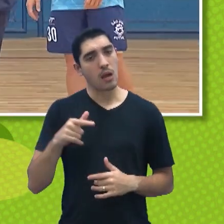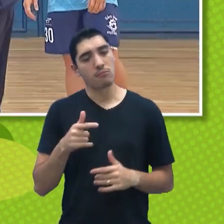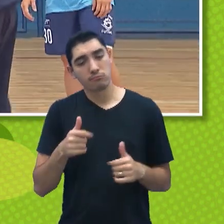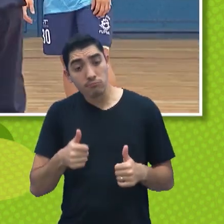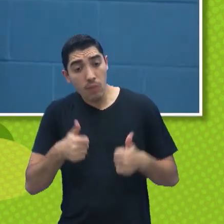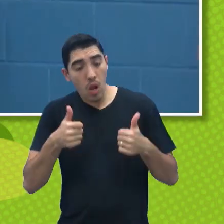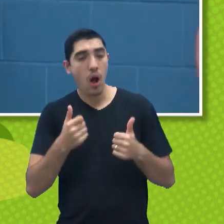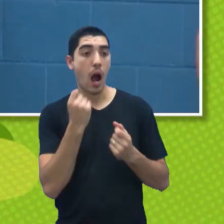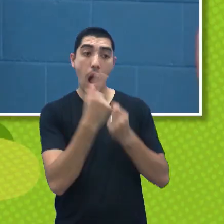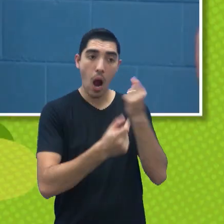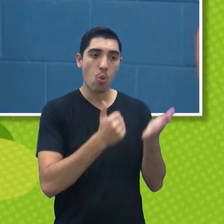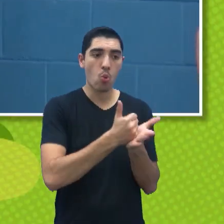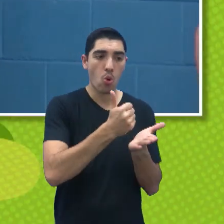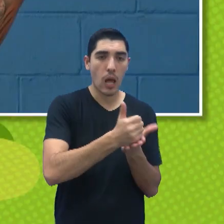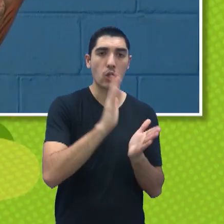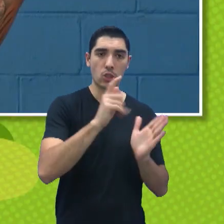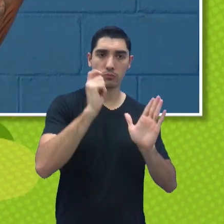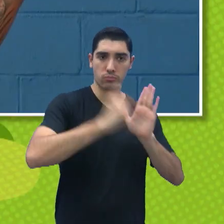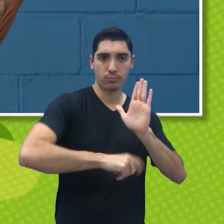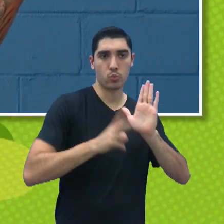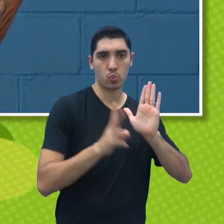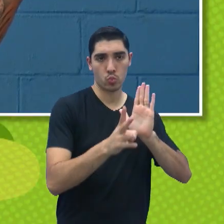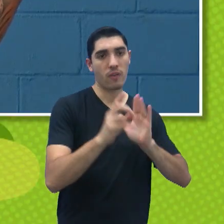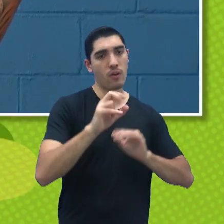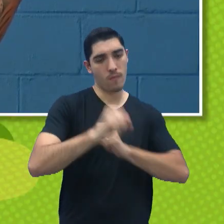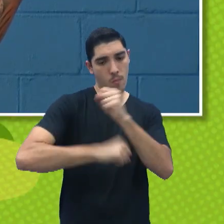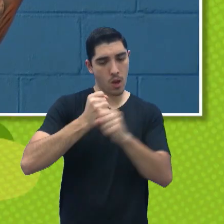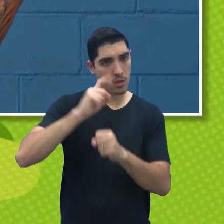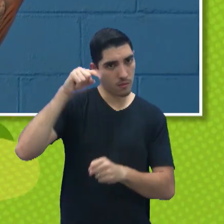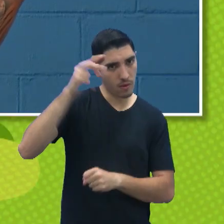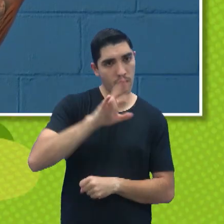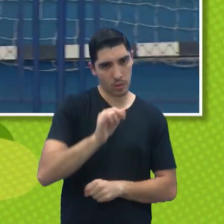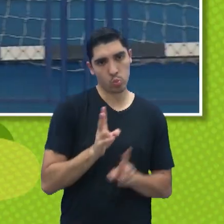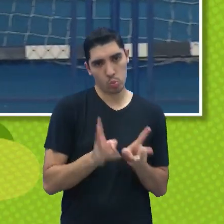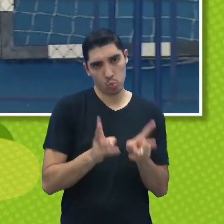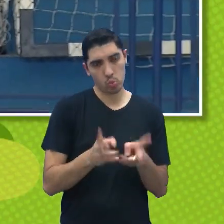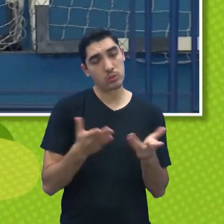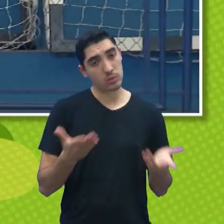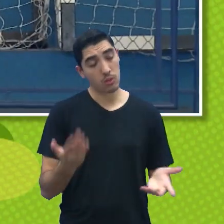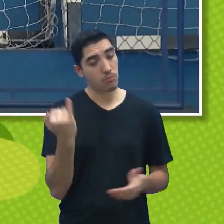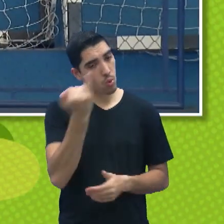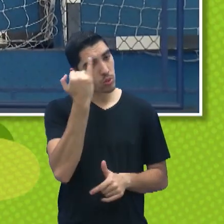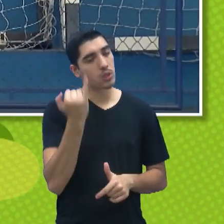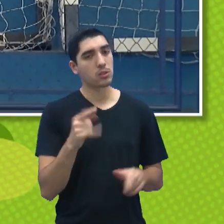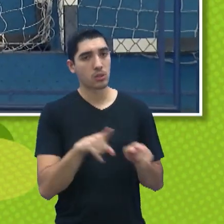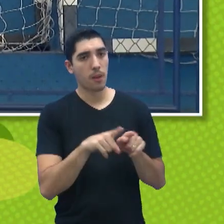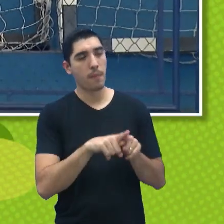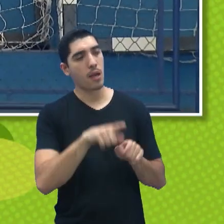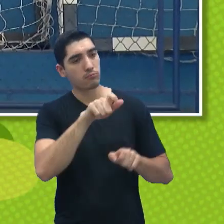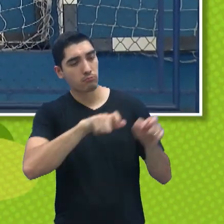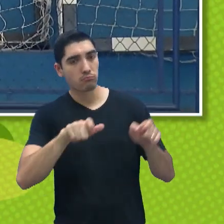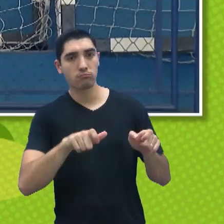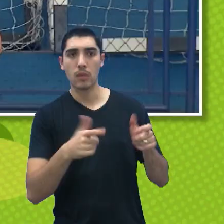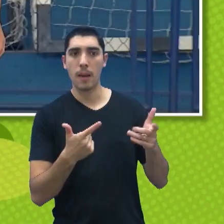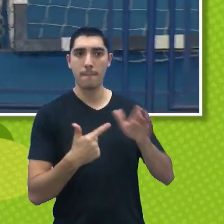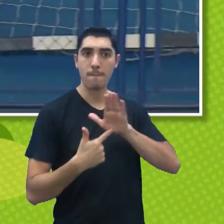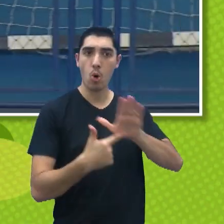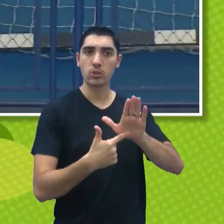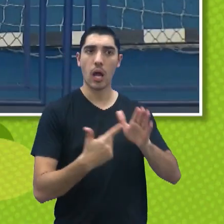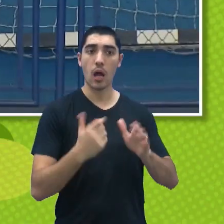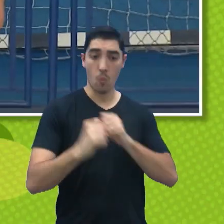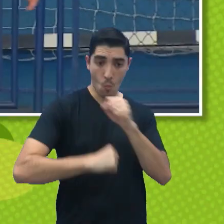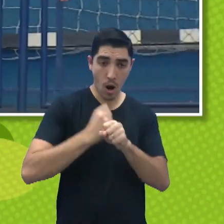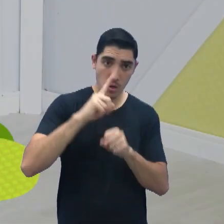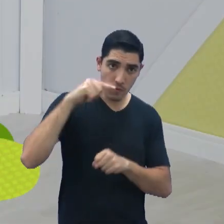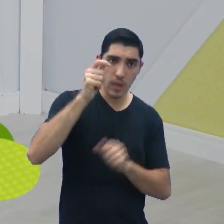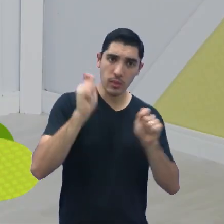já renovaram o contrato, vão continuar para a próxima temporada, então para eles vai ser importante também demonstrar que ainda podem na próxima temporada dar a volta